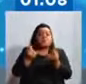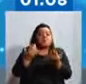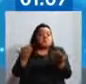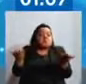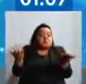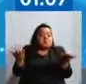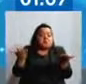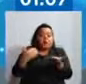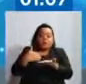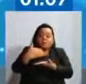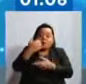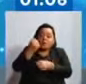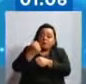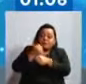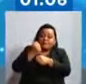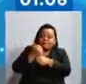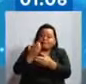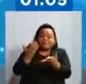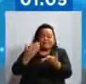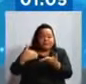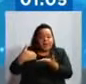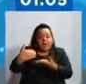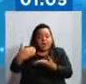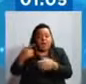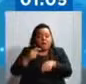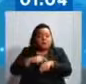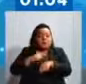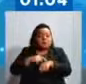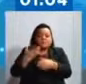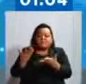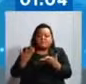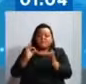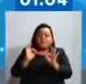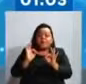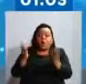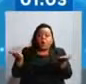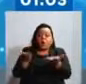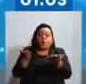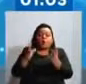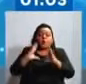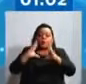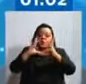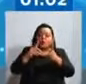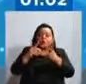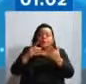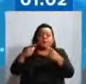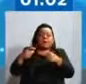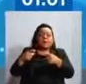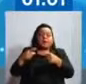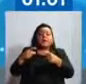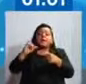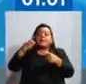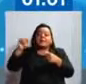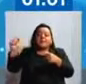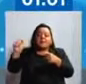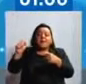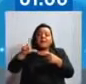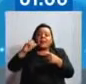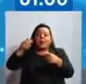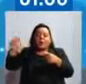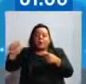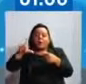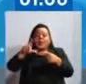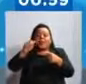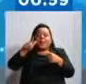Começou as obras no momento que deveria ter começado e hoje todo o bairro Igarapé, todo o bairro Lagoa, todo o bairro Lagoinha está